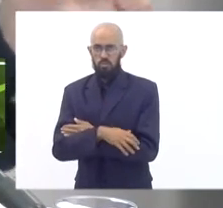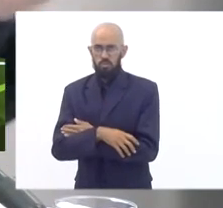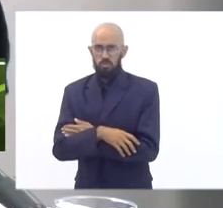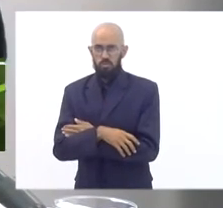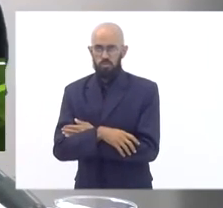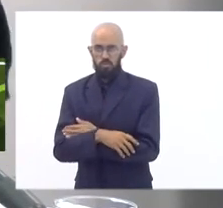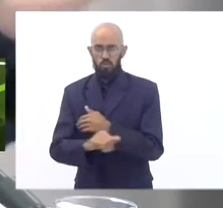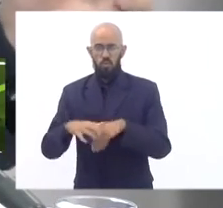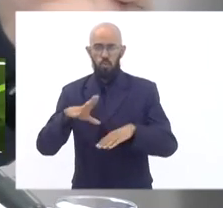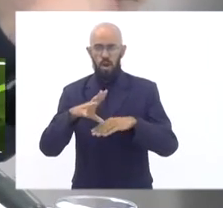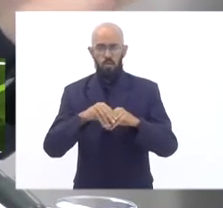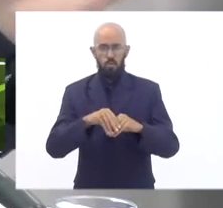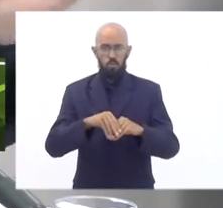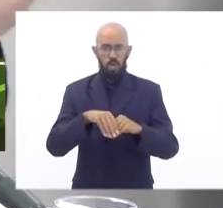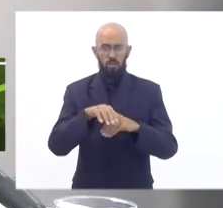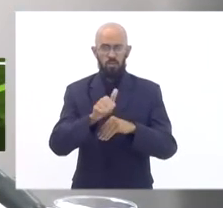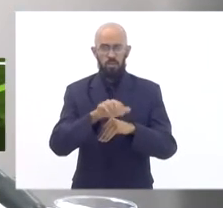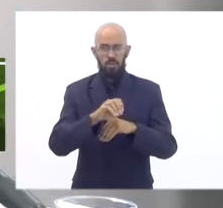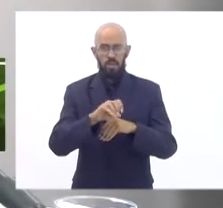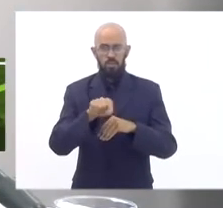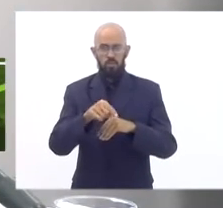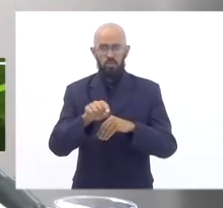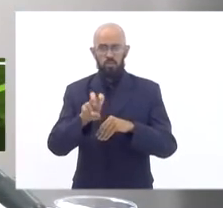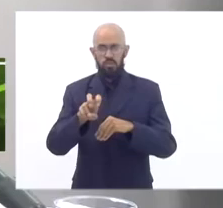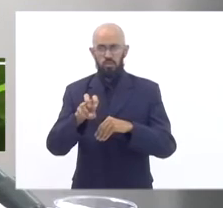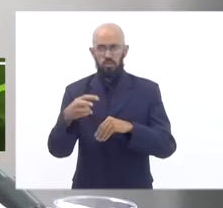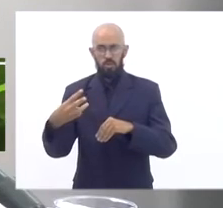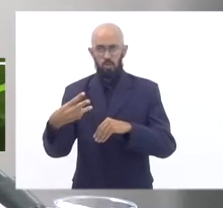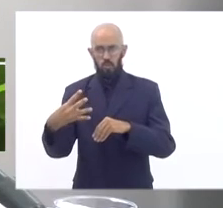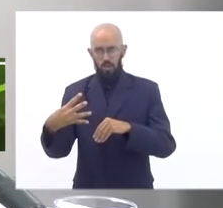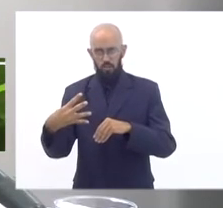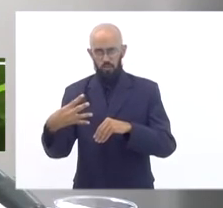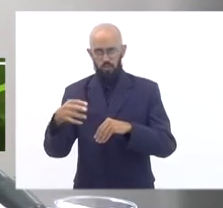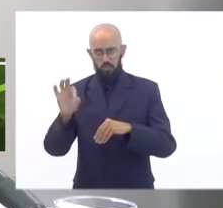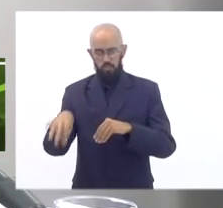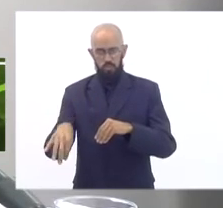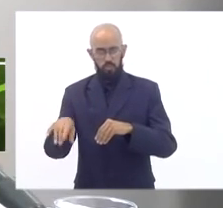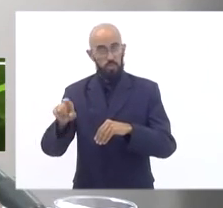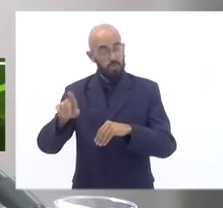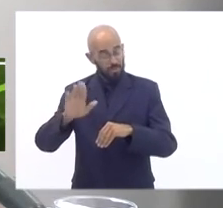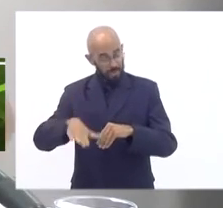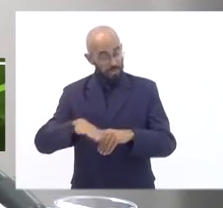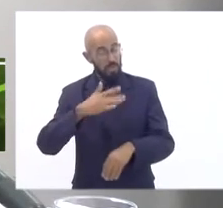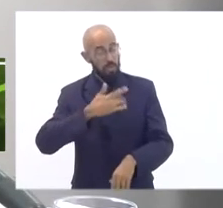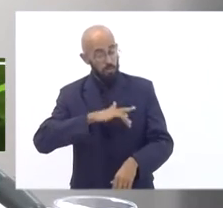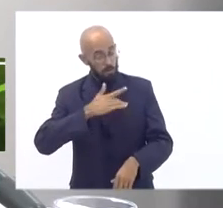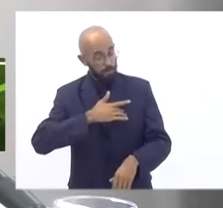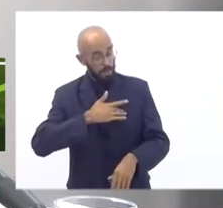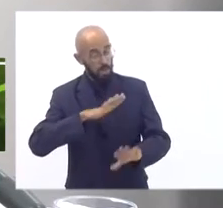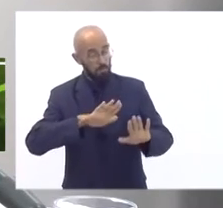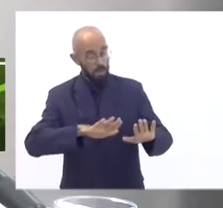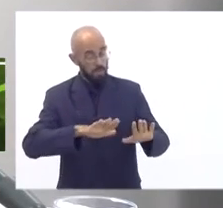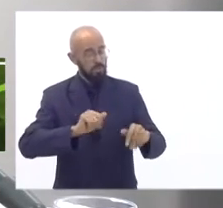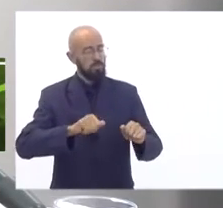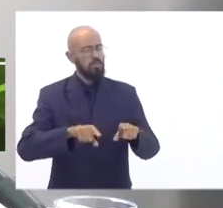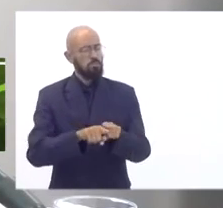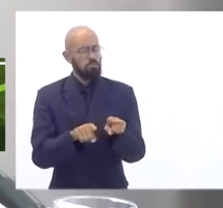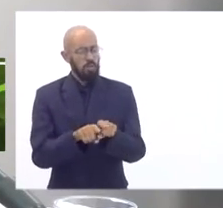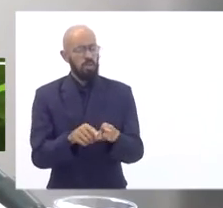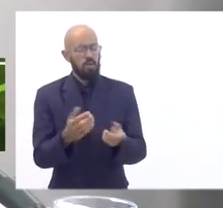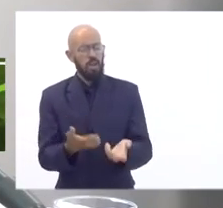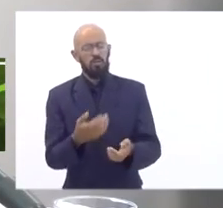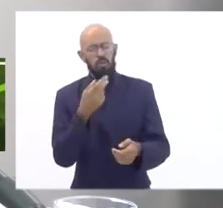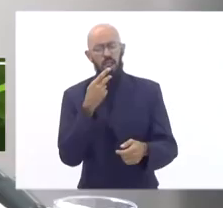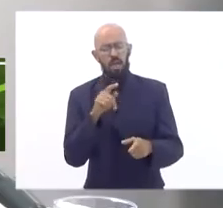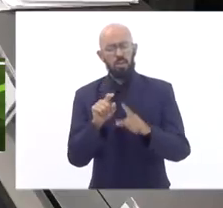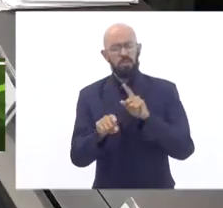fevereiro foi 10,54%. Seria já uma coisa penosa, mas ainda assim. E por último, eu queria fazer